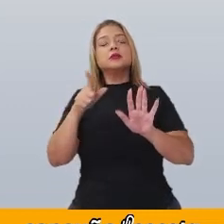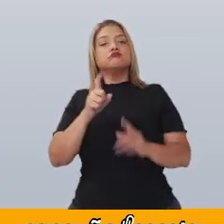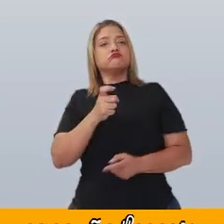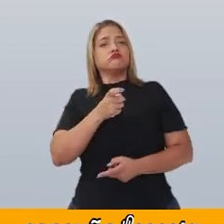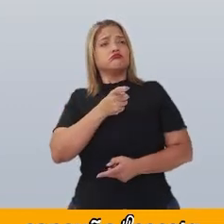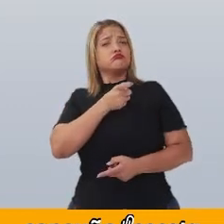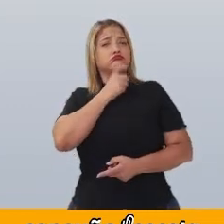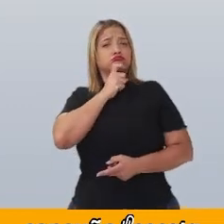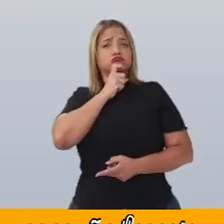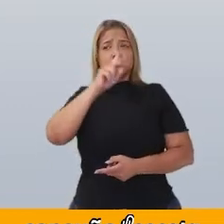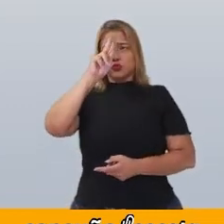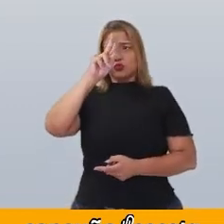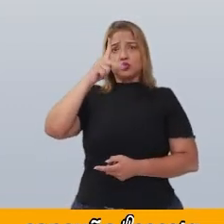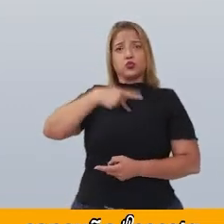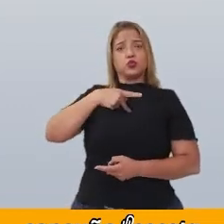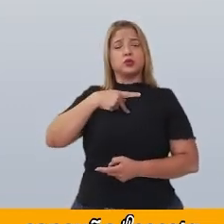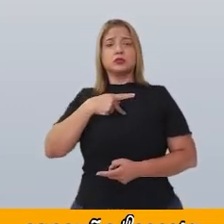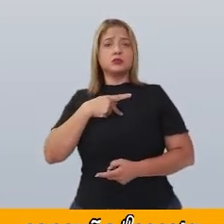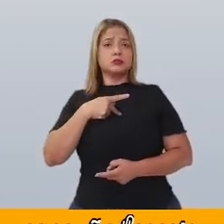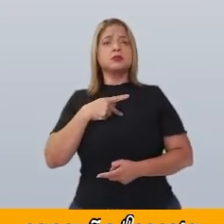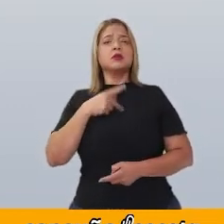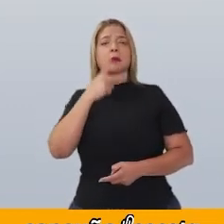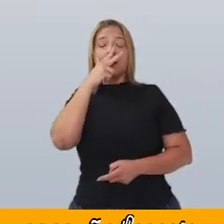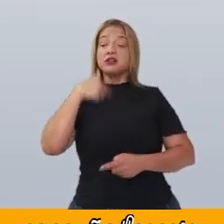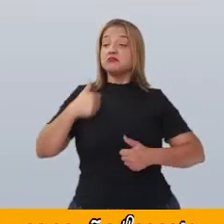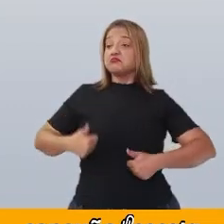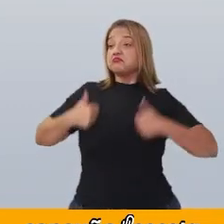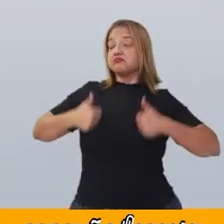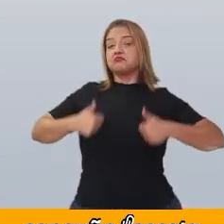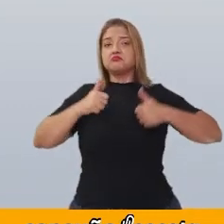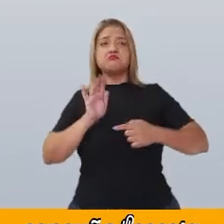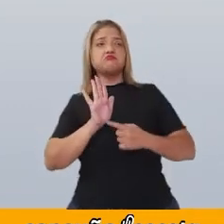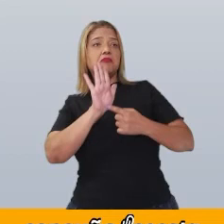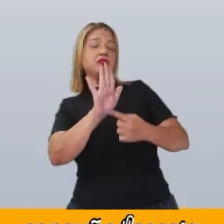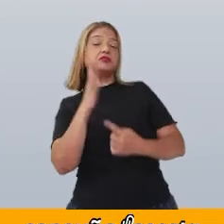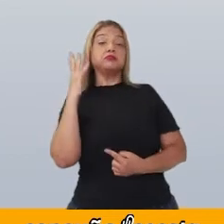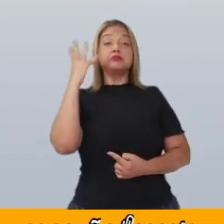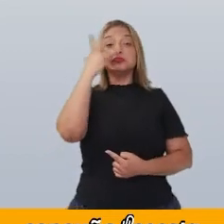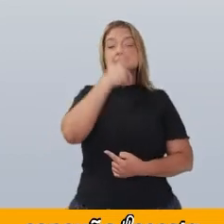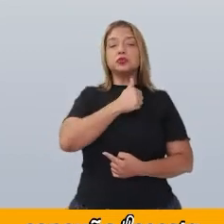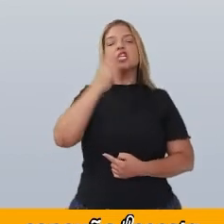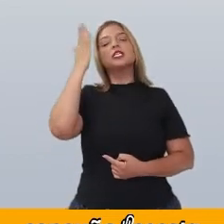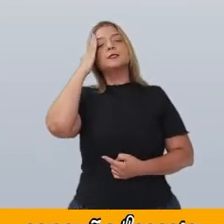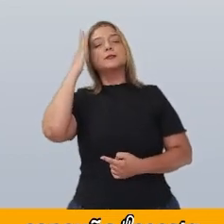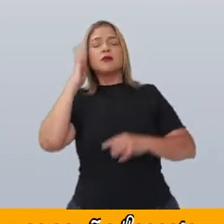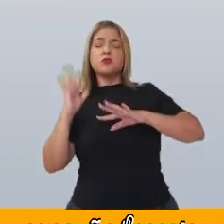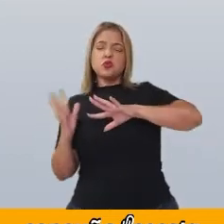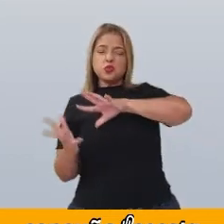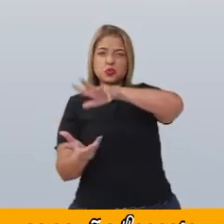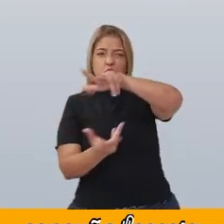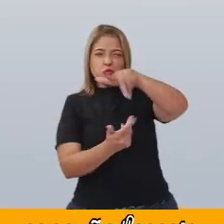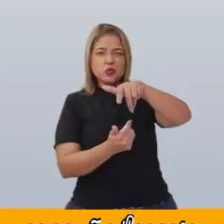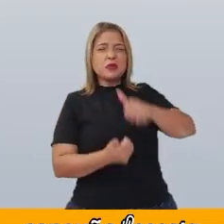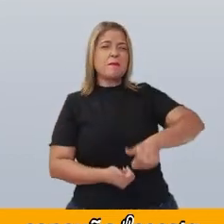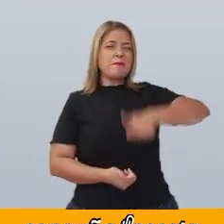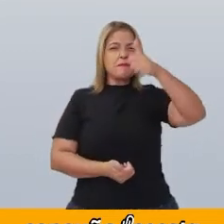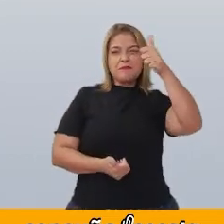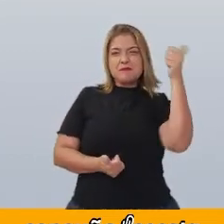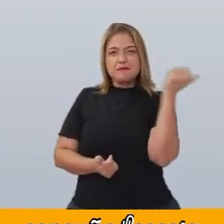ser. Era muito convencido de sua beleza e sabia que não havia no mundo ninguém mais bonito que